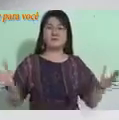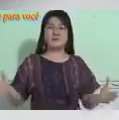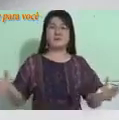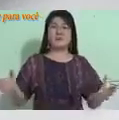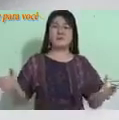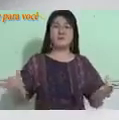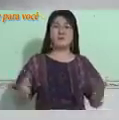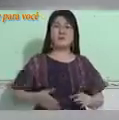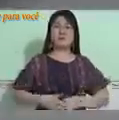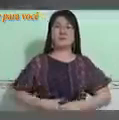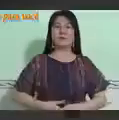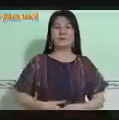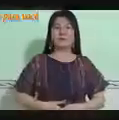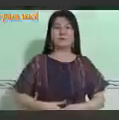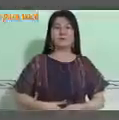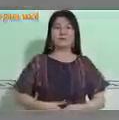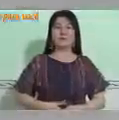DAVSOLOCARPONTADASERINGANOINTERIORD a narina à direita.